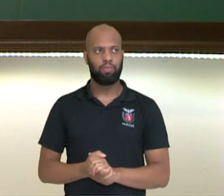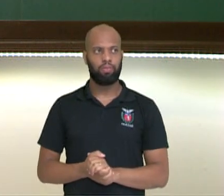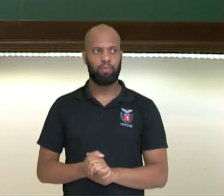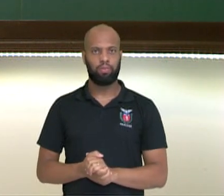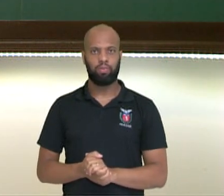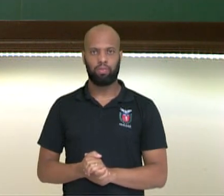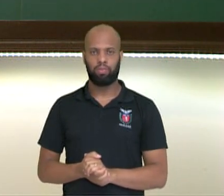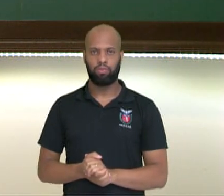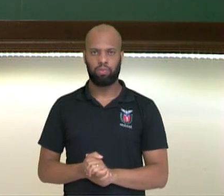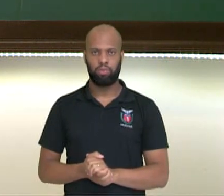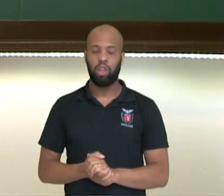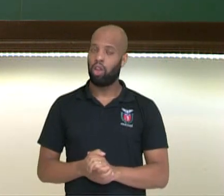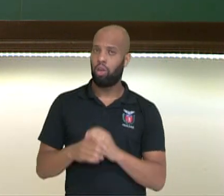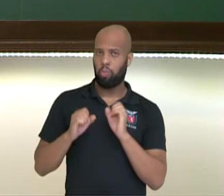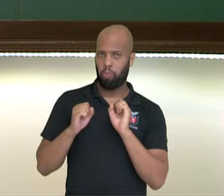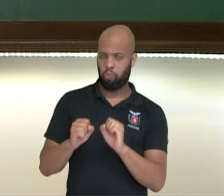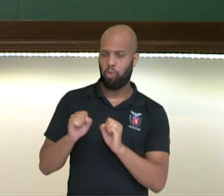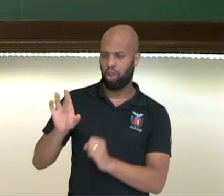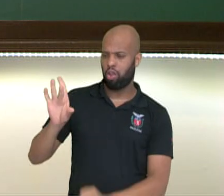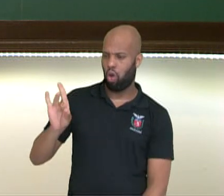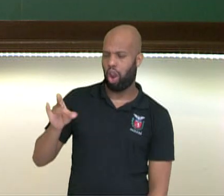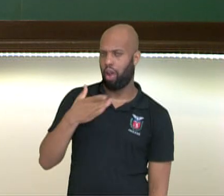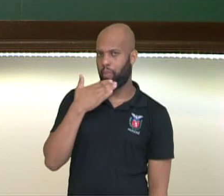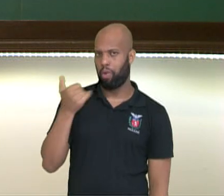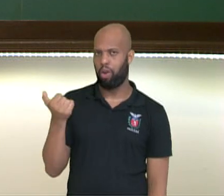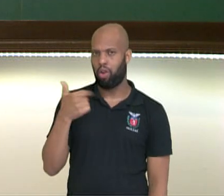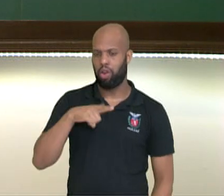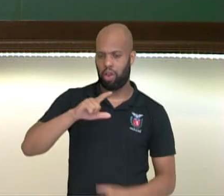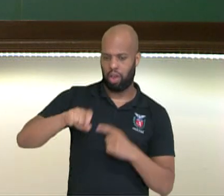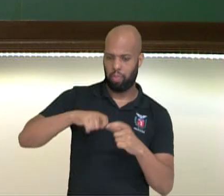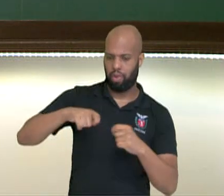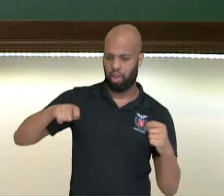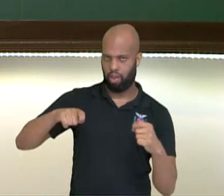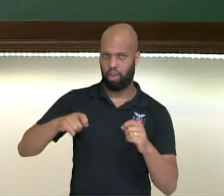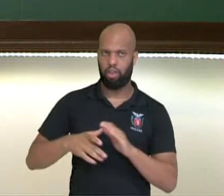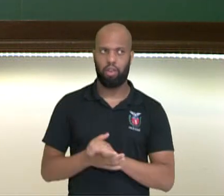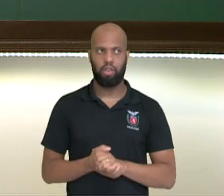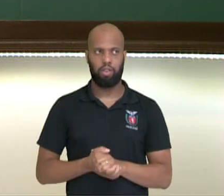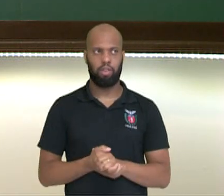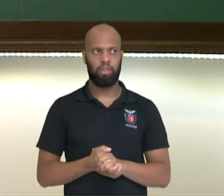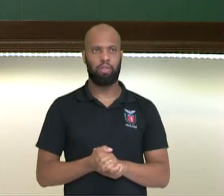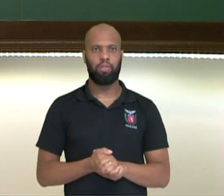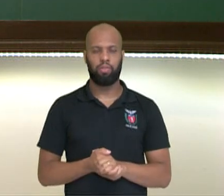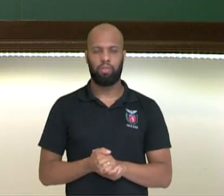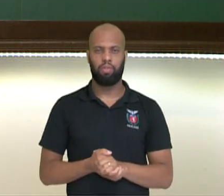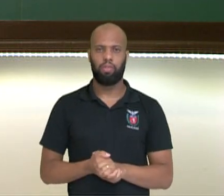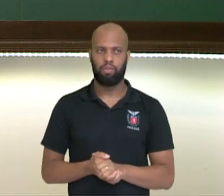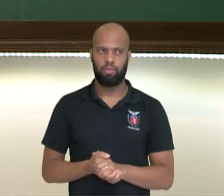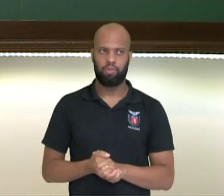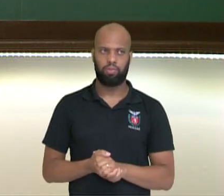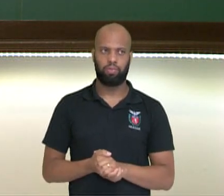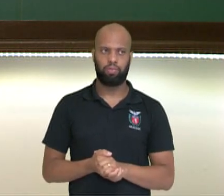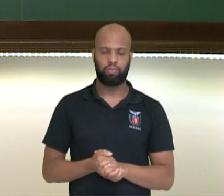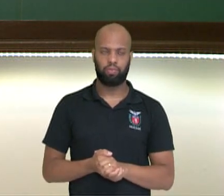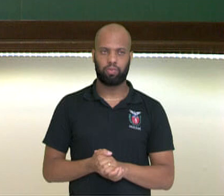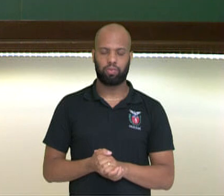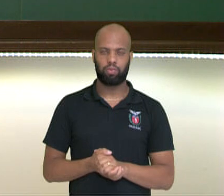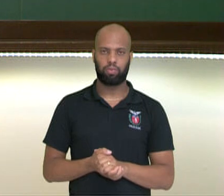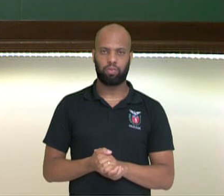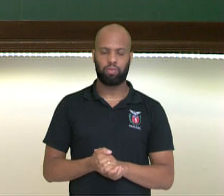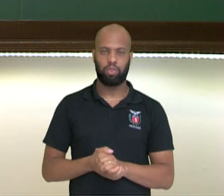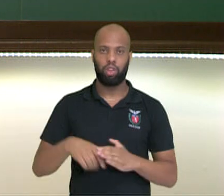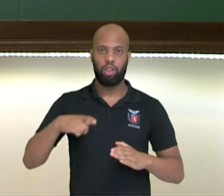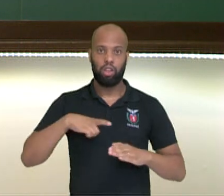formar pontinhas, e as pontas atrapalham nesse processo de eletrização, tá? Então, não use pontas. Amarre o fio na ponta